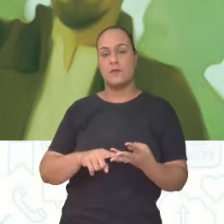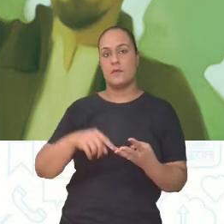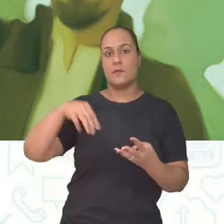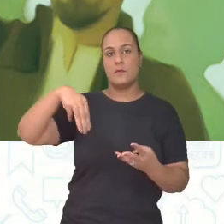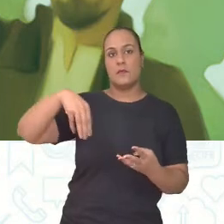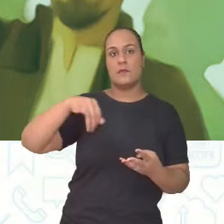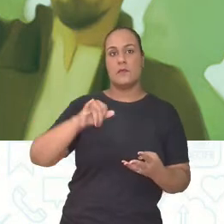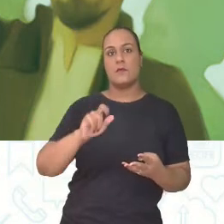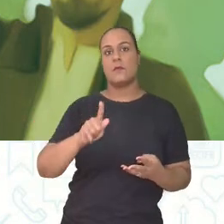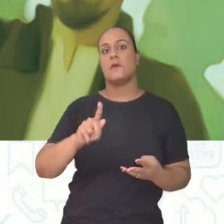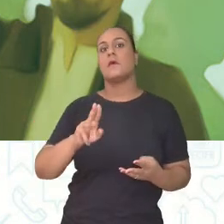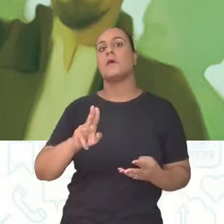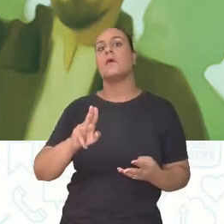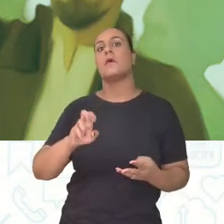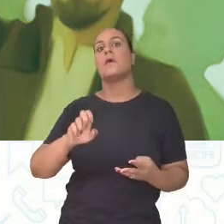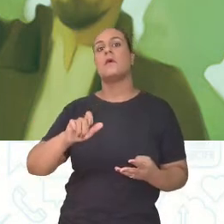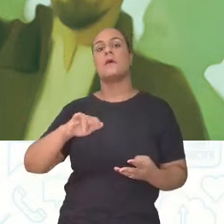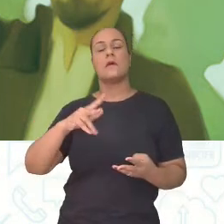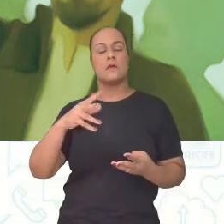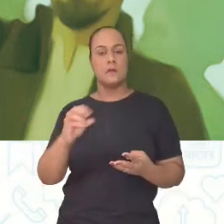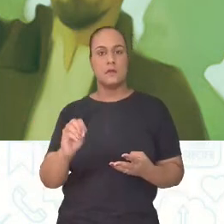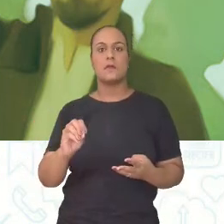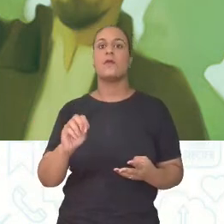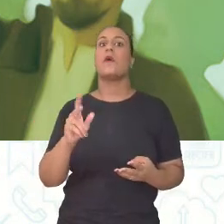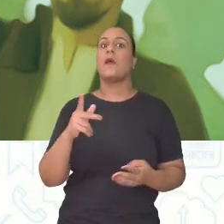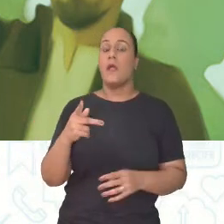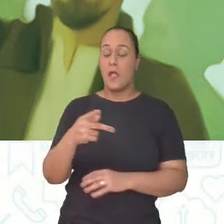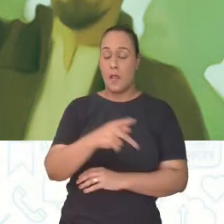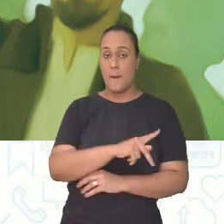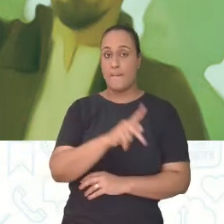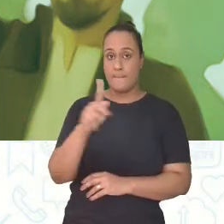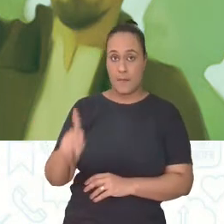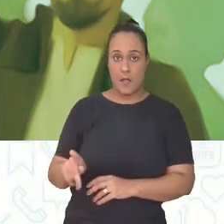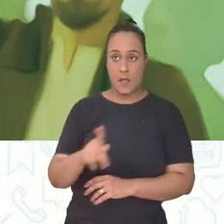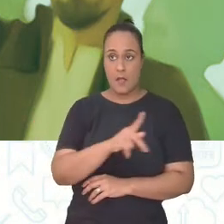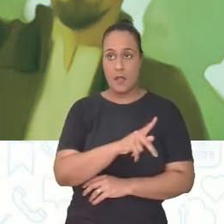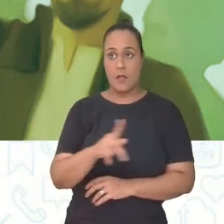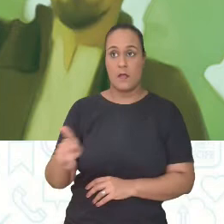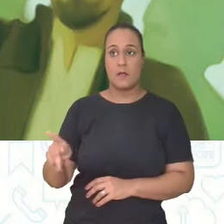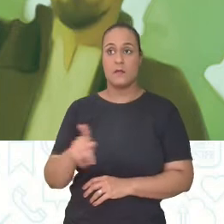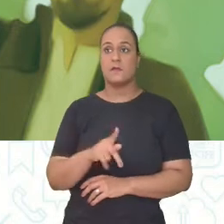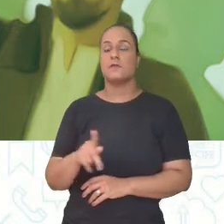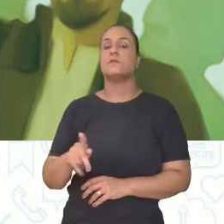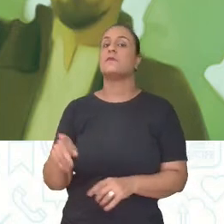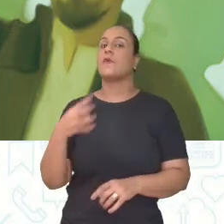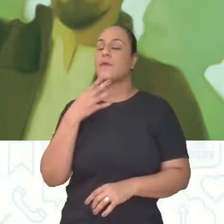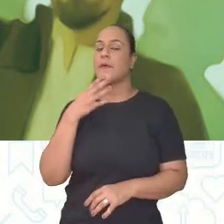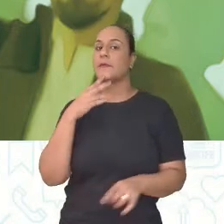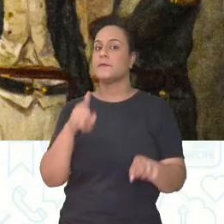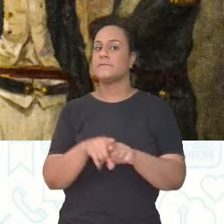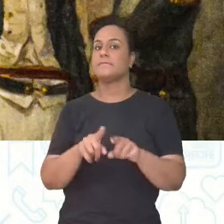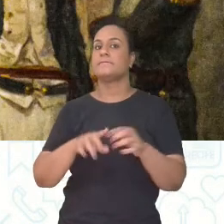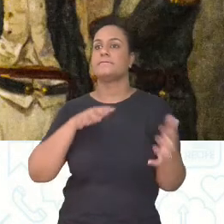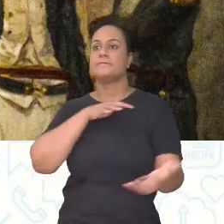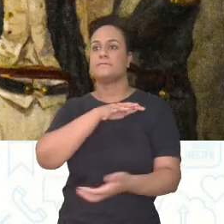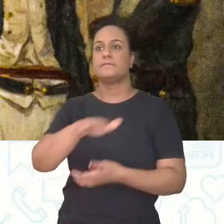eram padres. A Revolução também de 1817 é conhecida como a Revolta dos Padres também. Certo? E